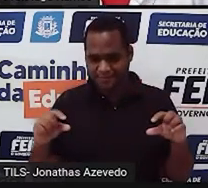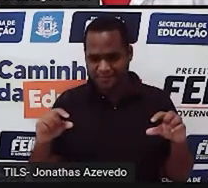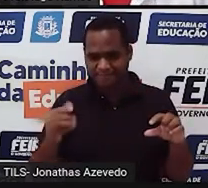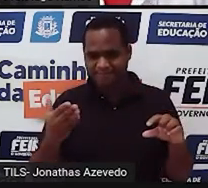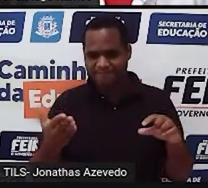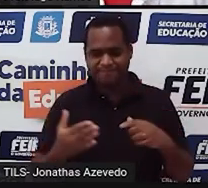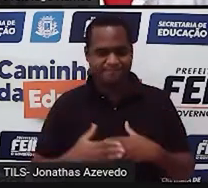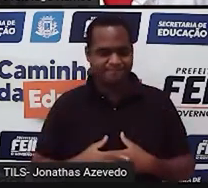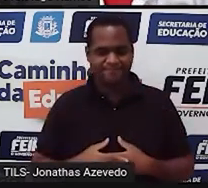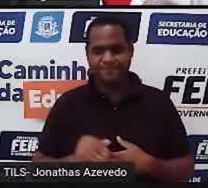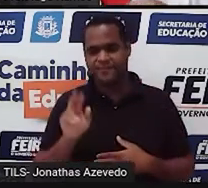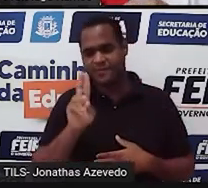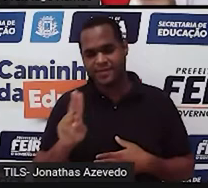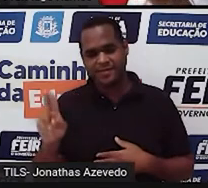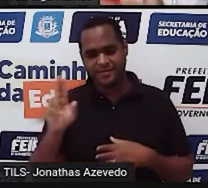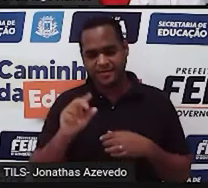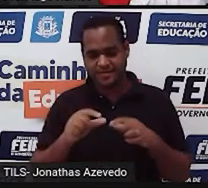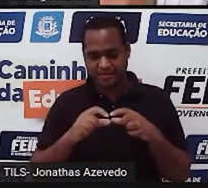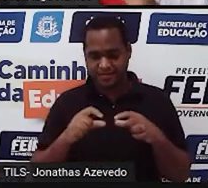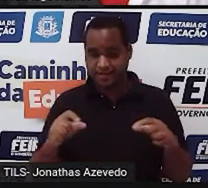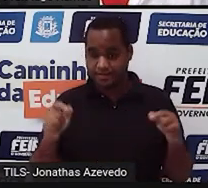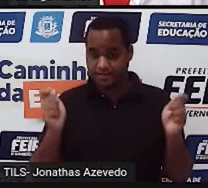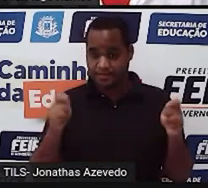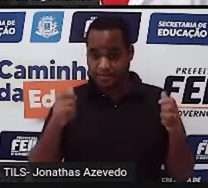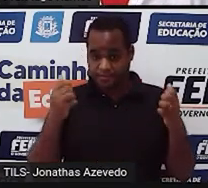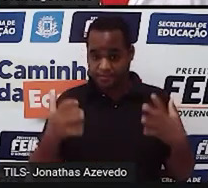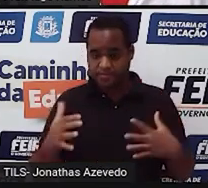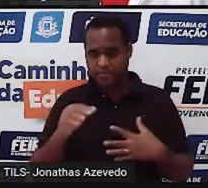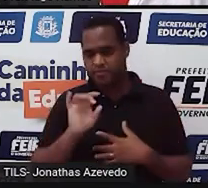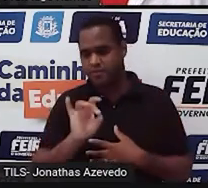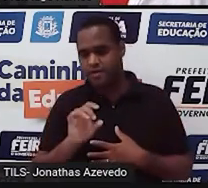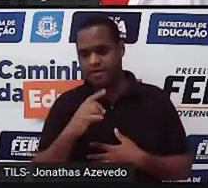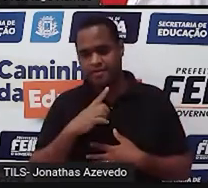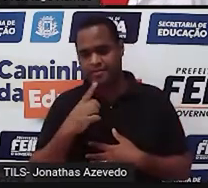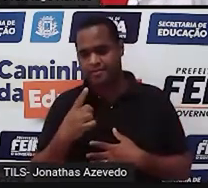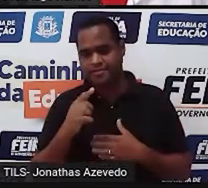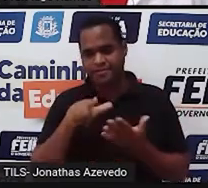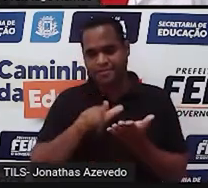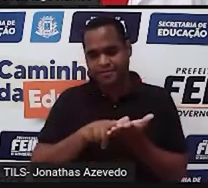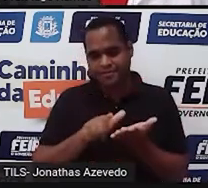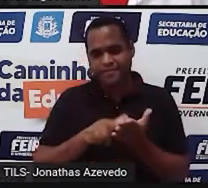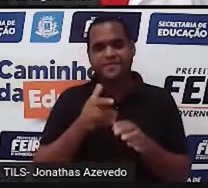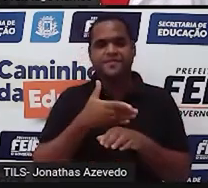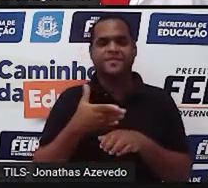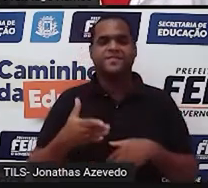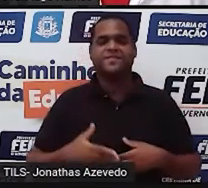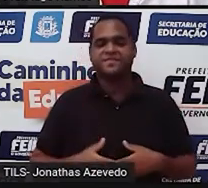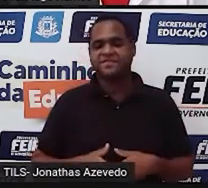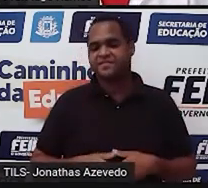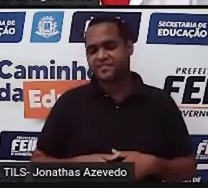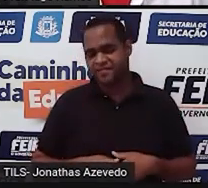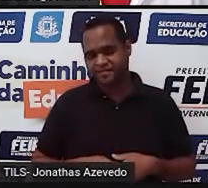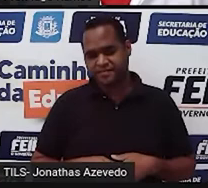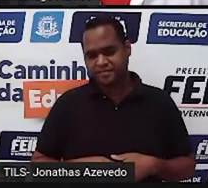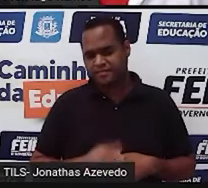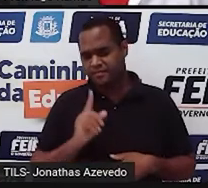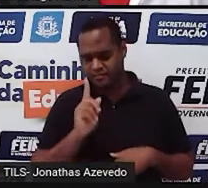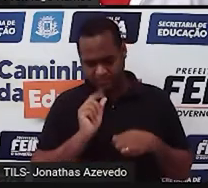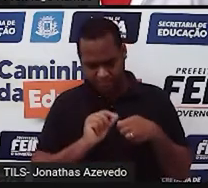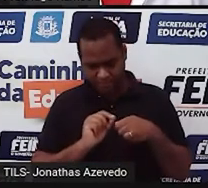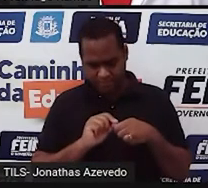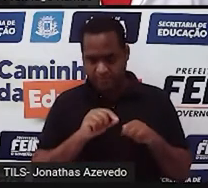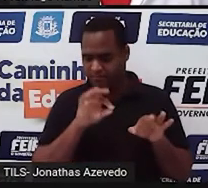porque você vai usar essa régua para fazer uma coisa nesse Papel em Branco e o que é que eu vou fazer o que é que você vai